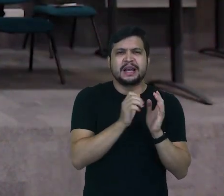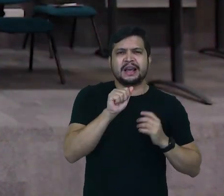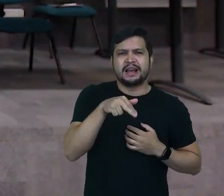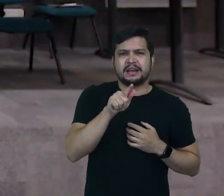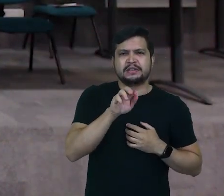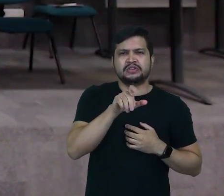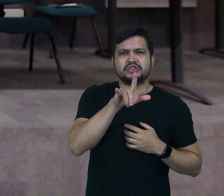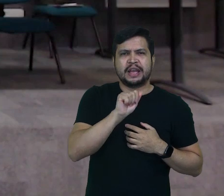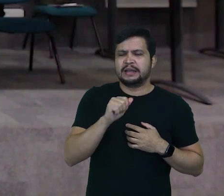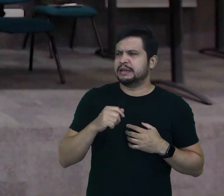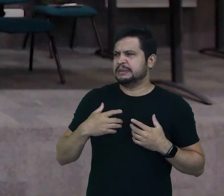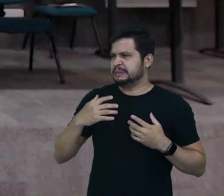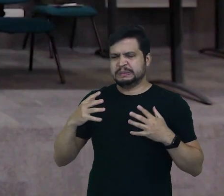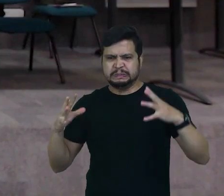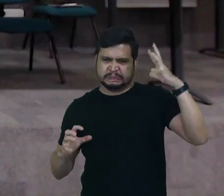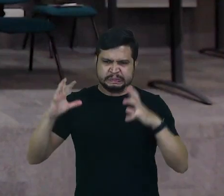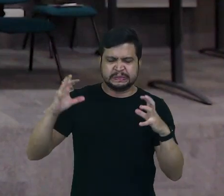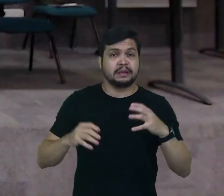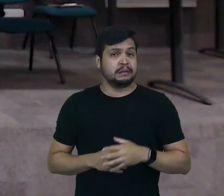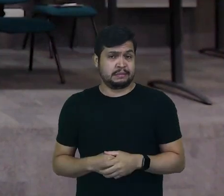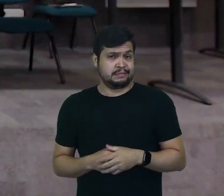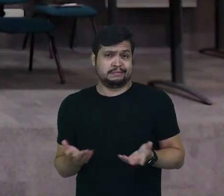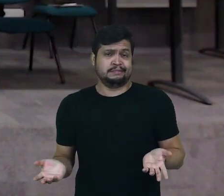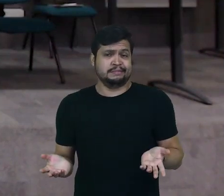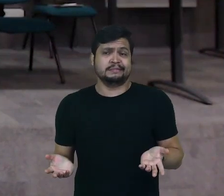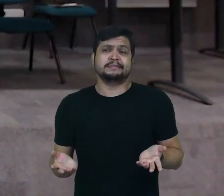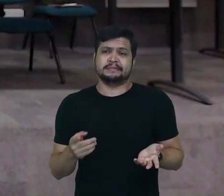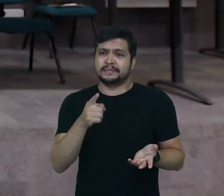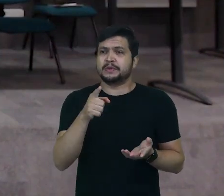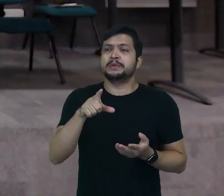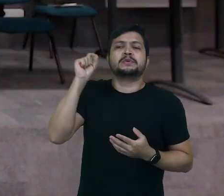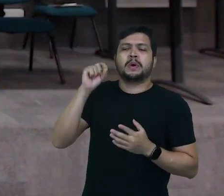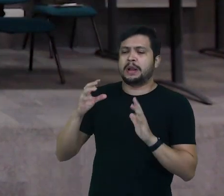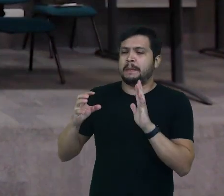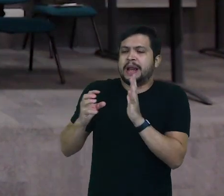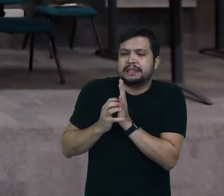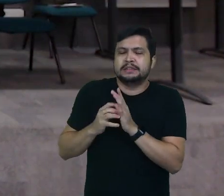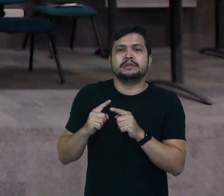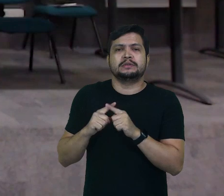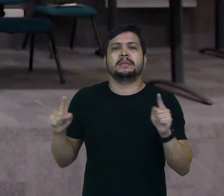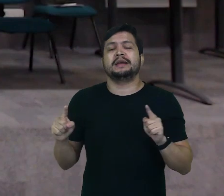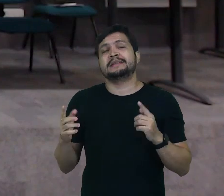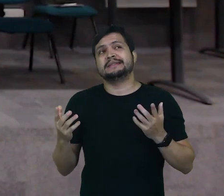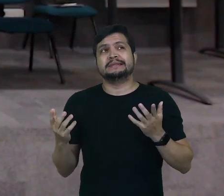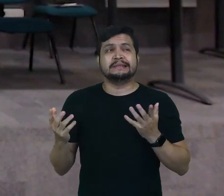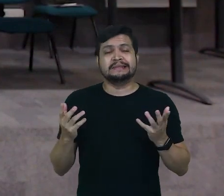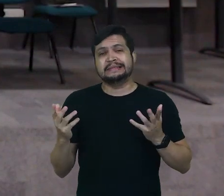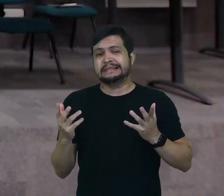Angélica. As duas, a Xuxa e a Angélica, estão lá jogando buraco todo final de semana e vocês dois brigando lá feito